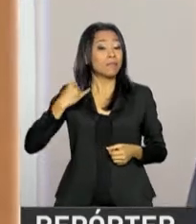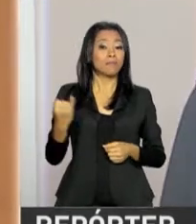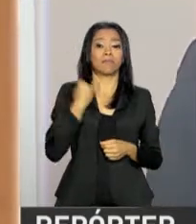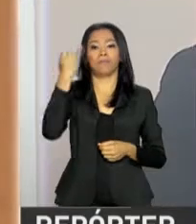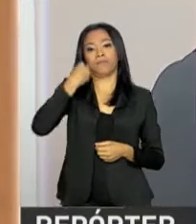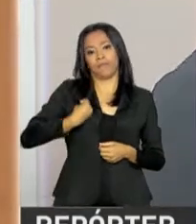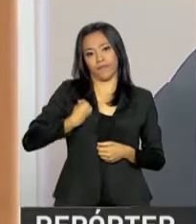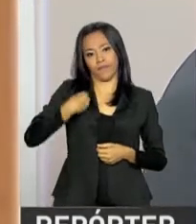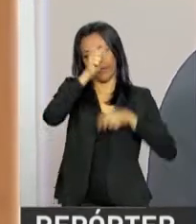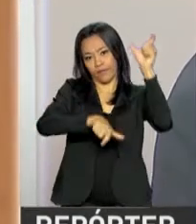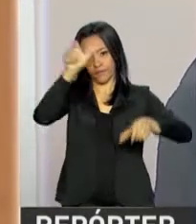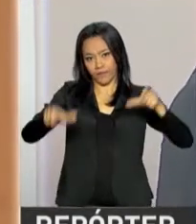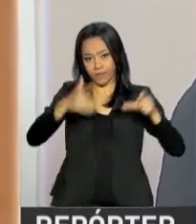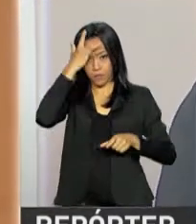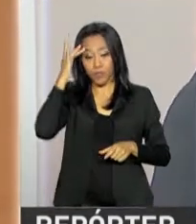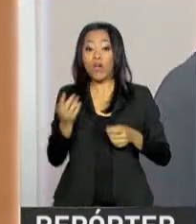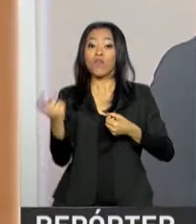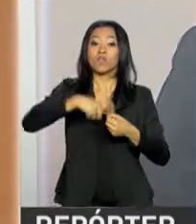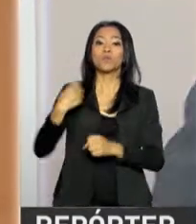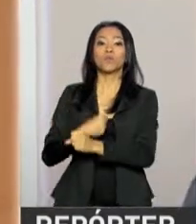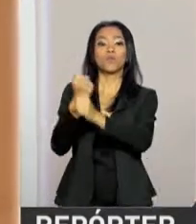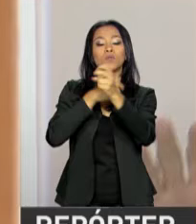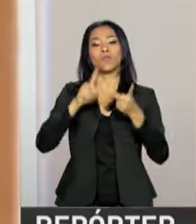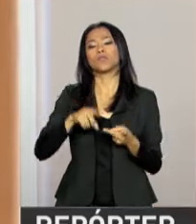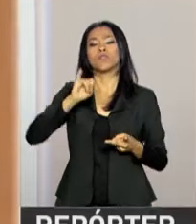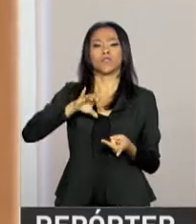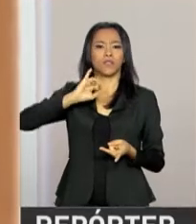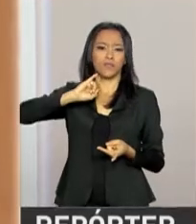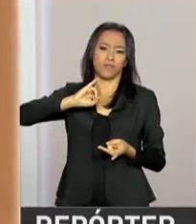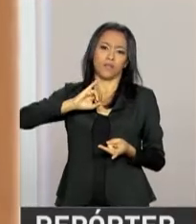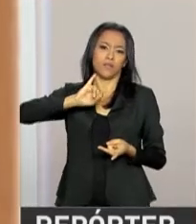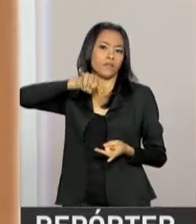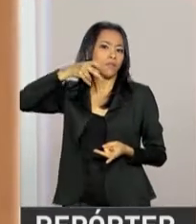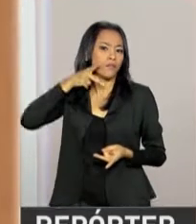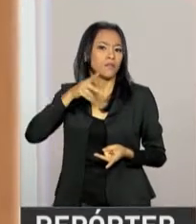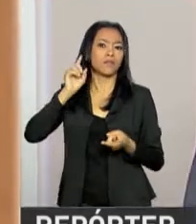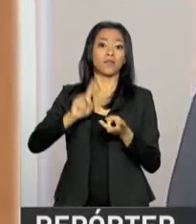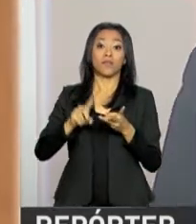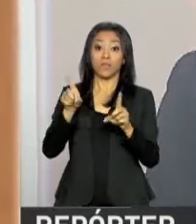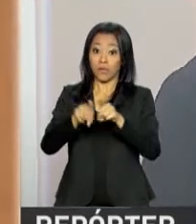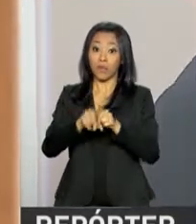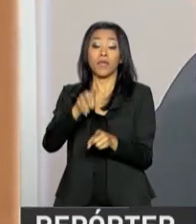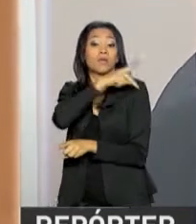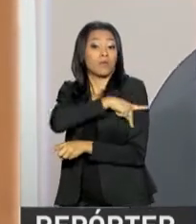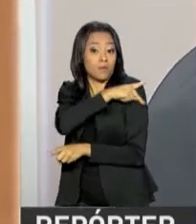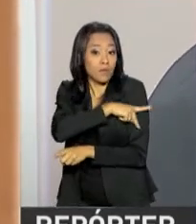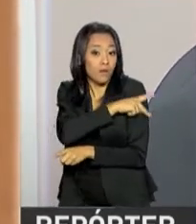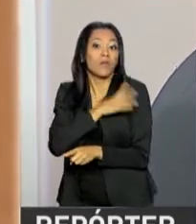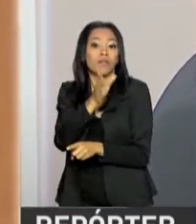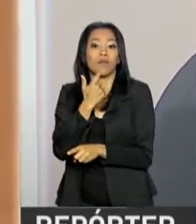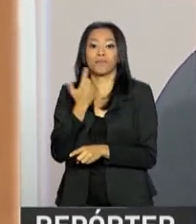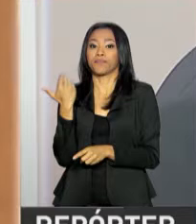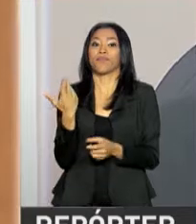pessoas retomamos as obras no estado de sergipe obras o estado do nosso município do piauí que será inaugurada nos próximos dias